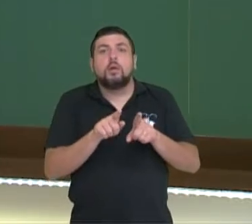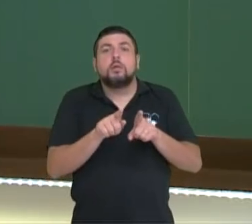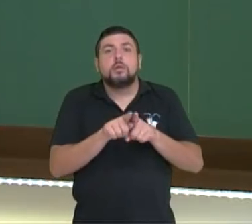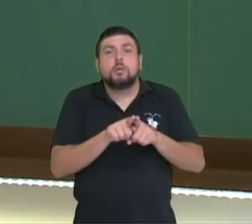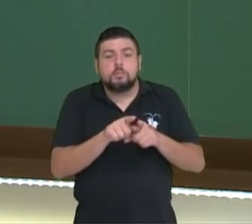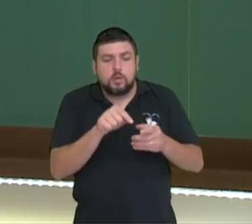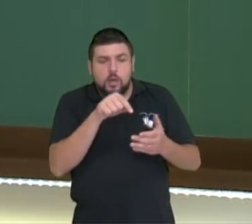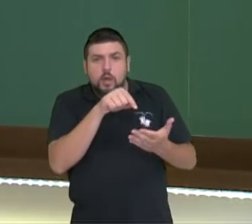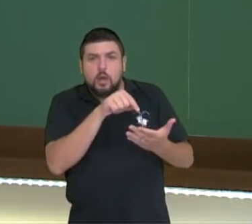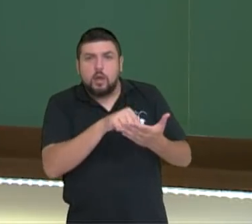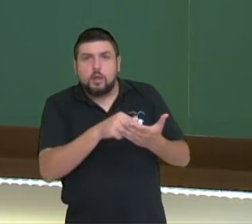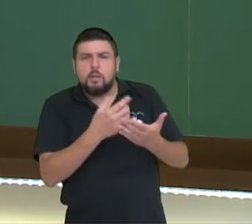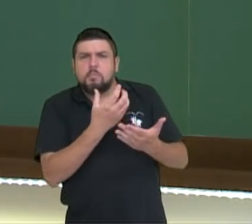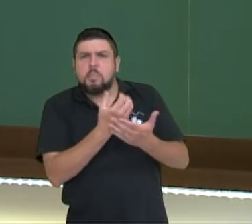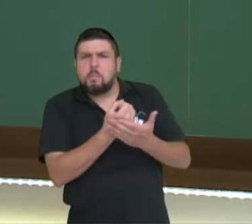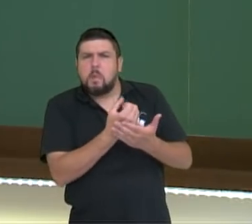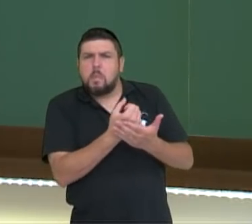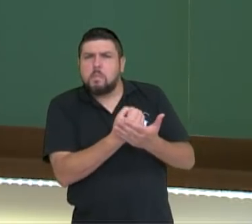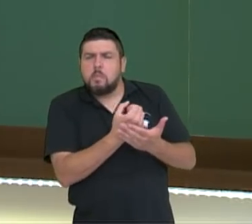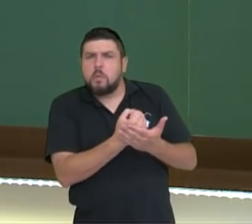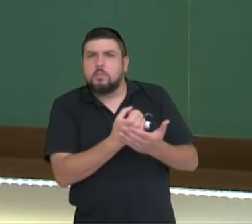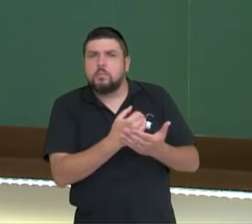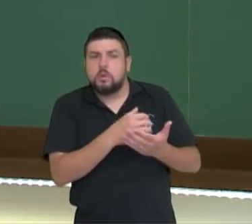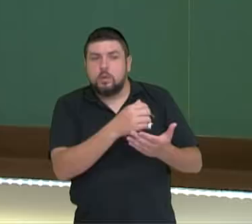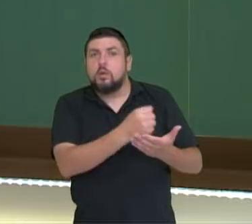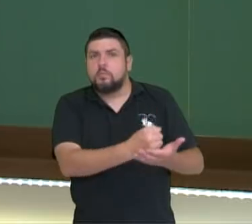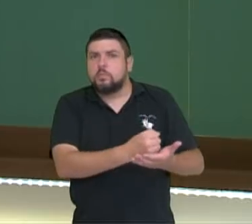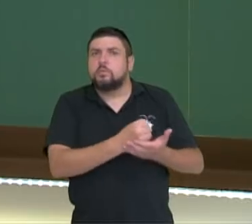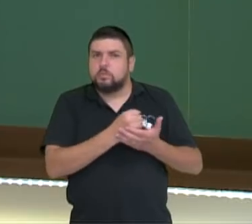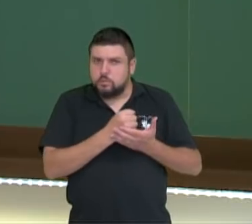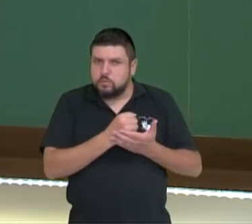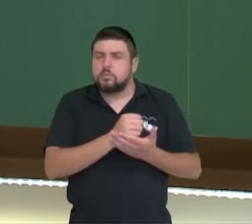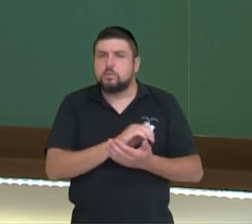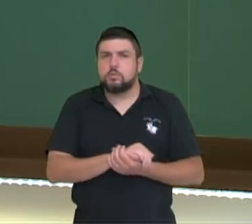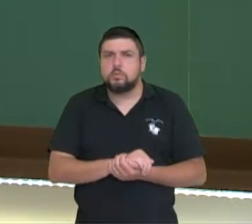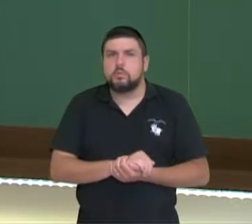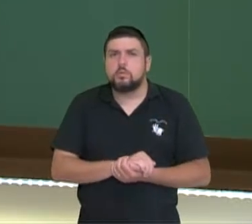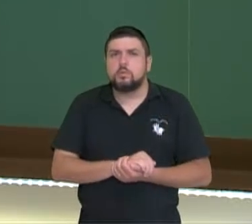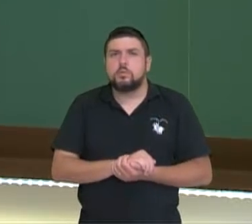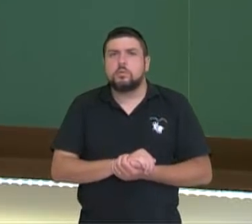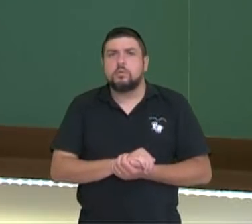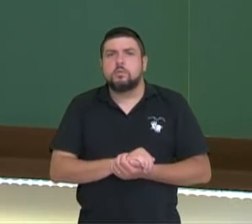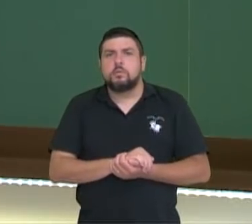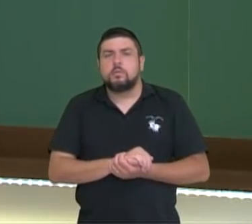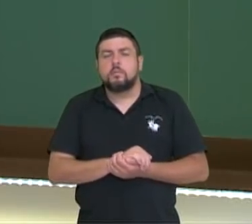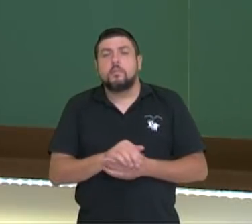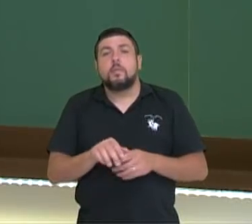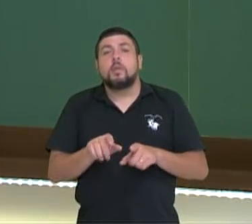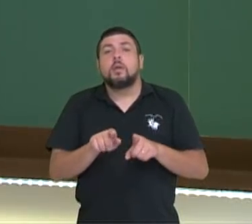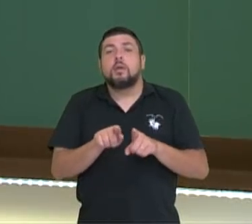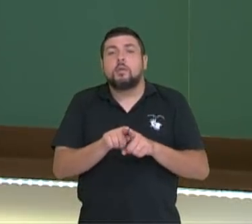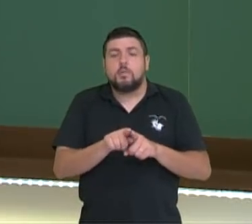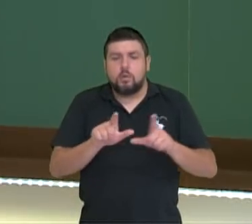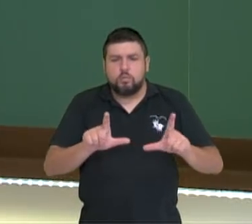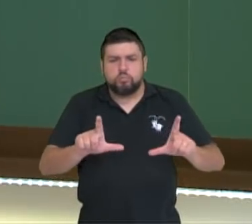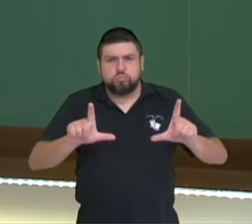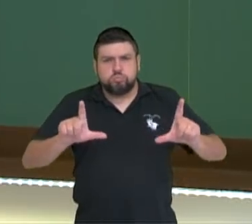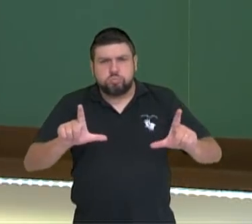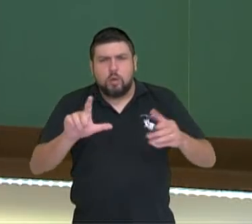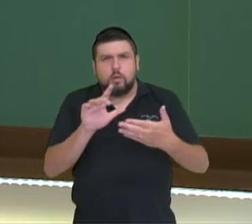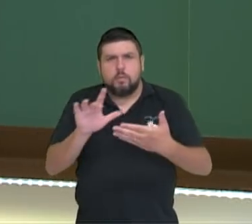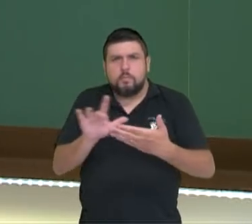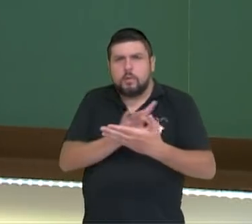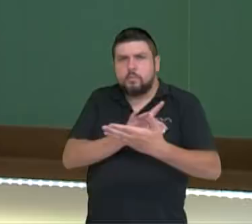isso ajuda, né? Quando a gente fala de jogos eletrônicos. Já os tablets são dispositivos que têm